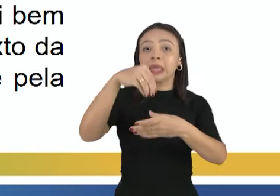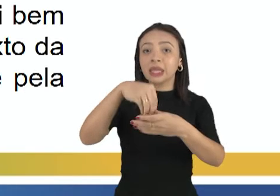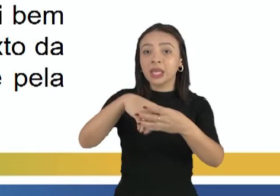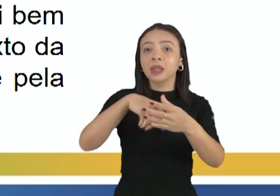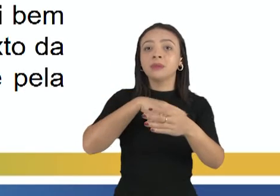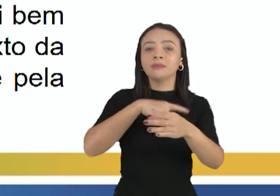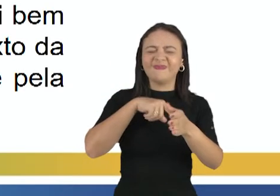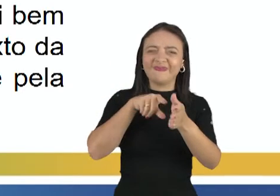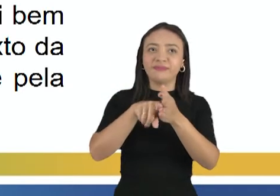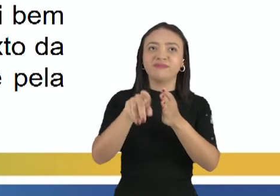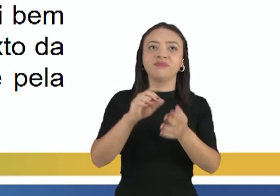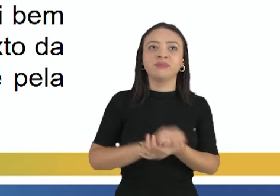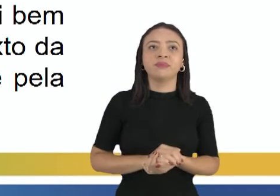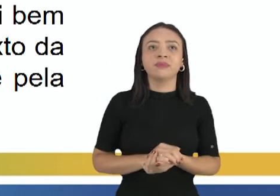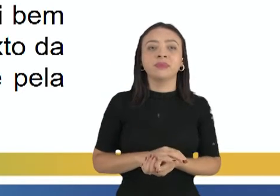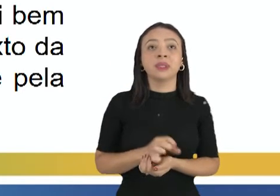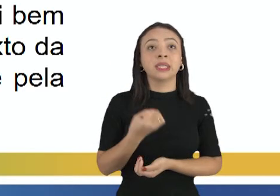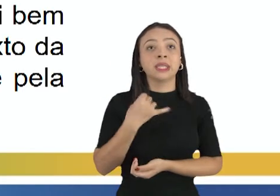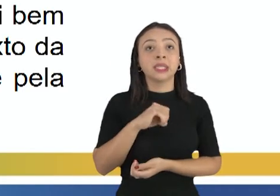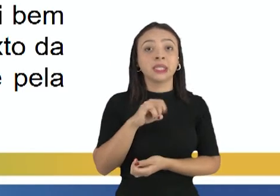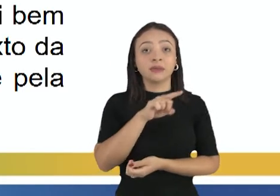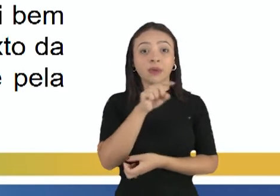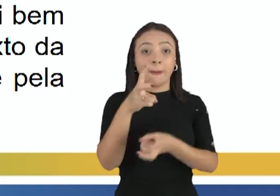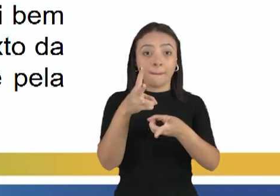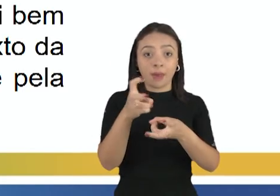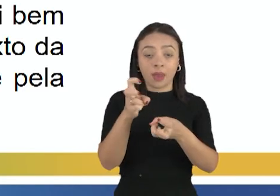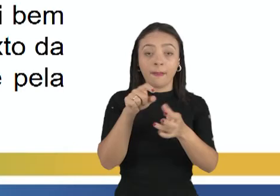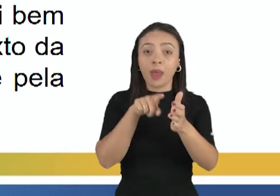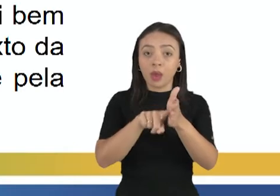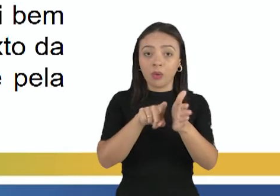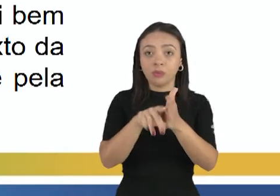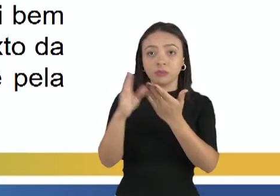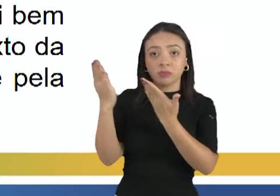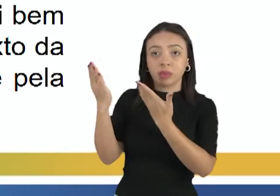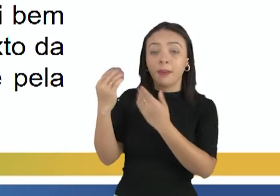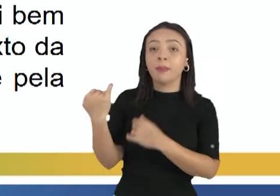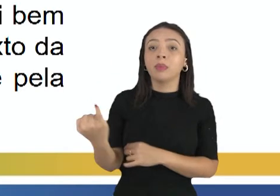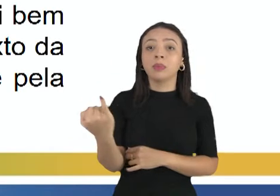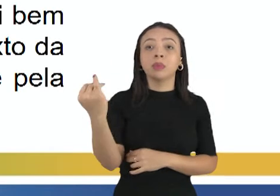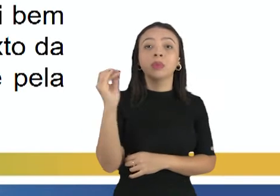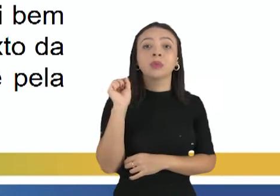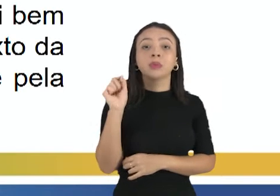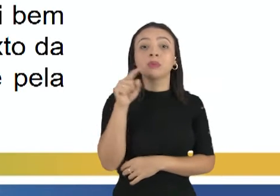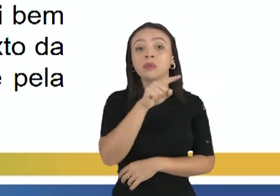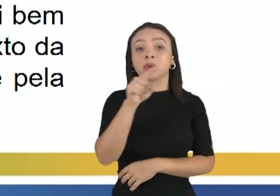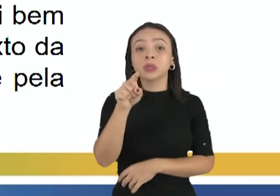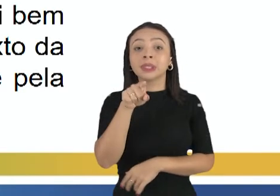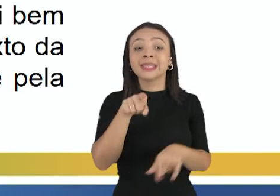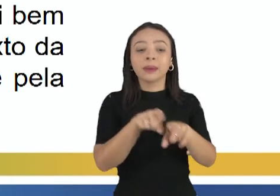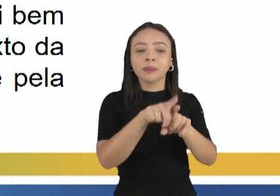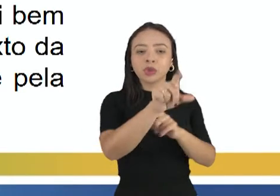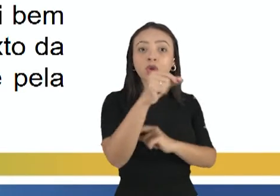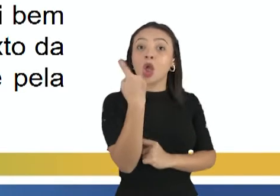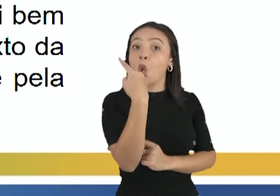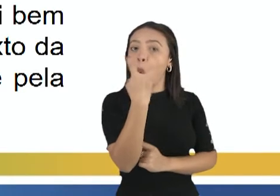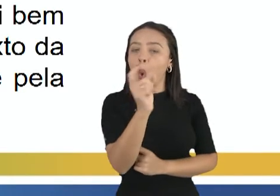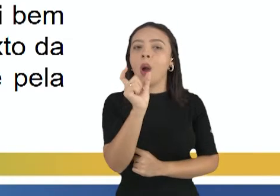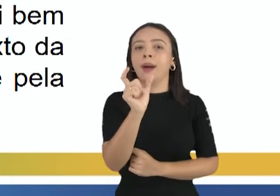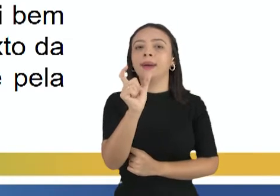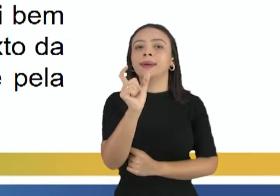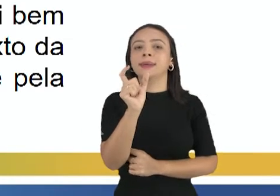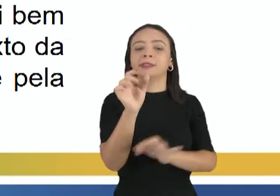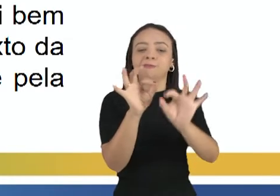da alternativa. Quando vocês estiverem analisando questões como estas, é interessante vocês grifarem uma